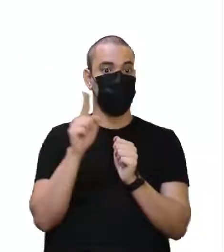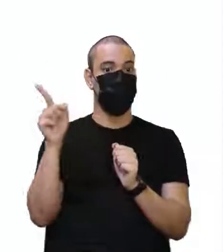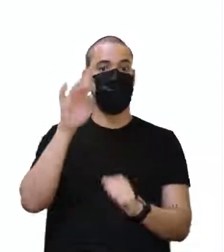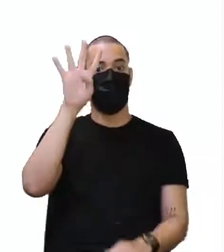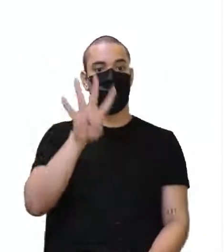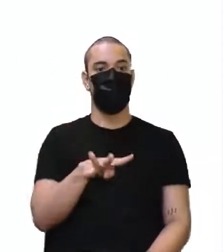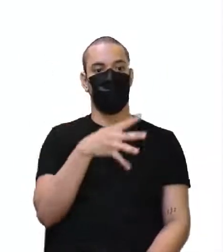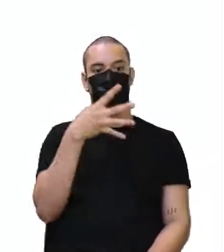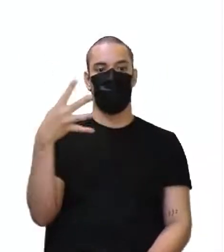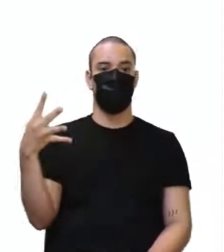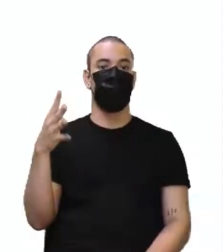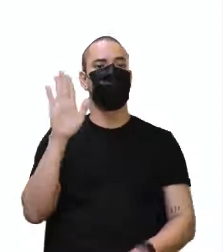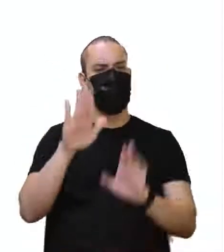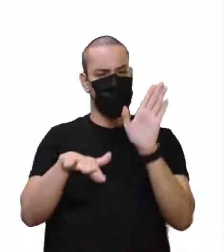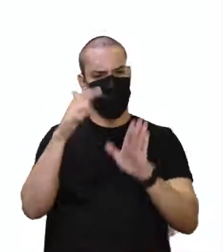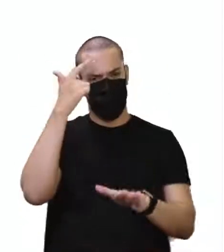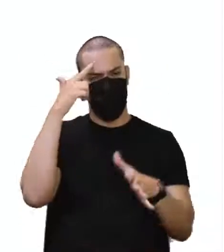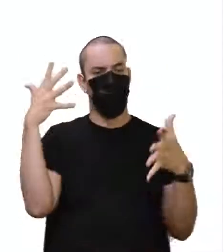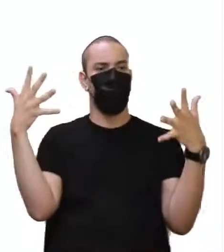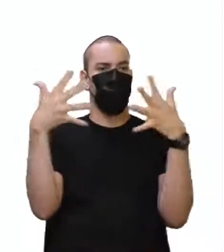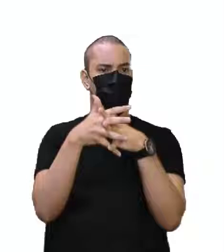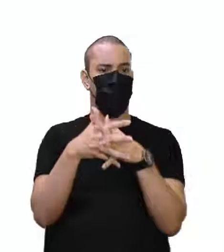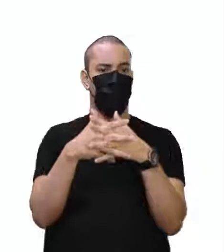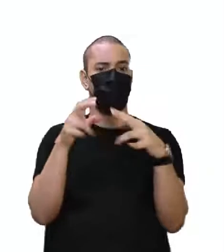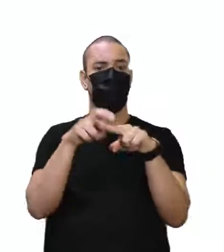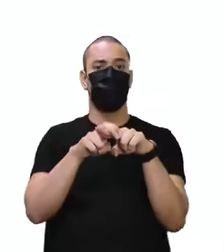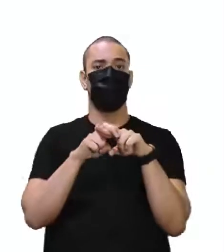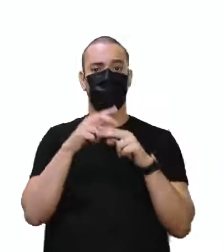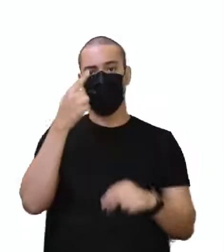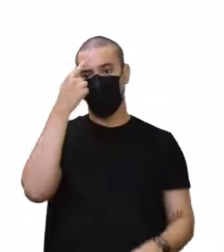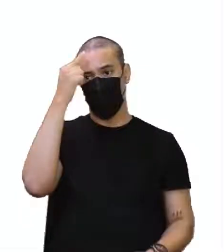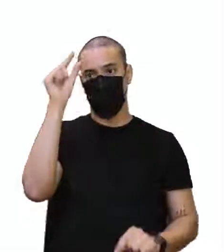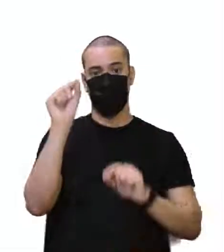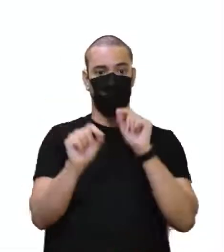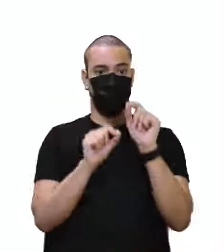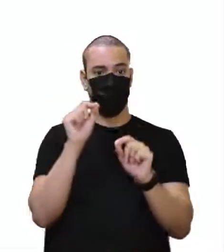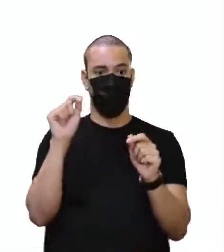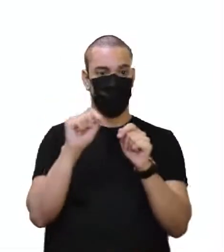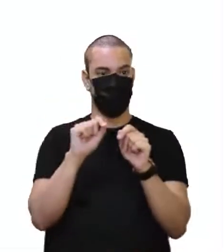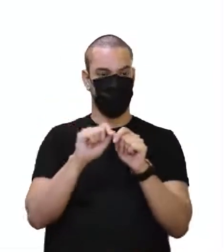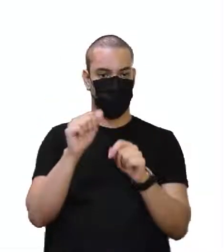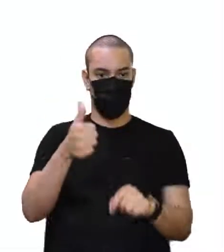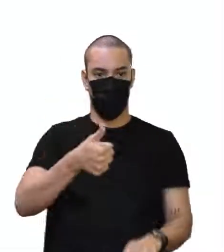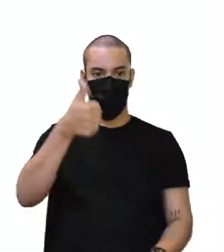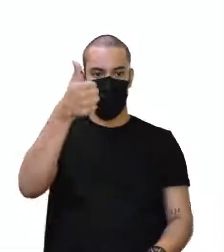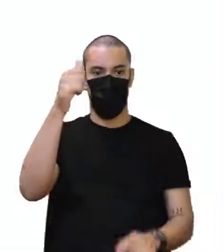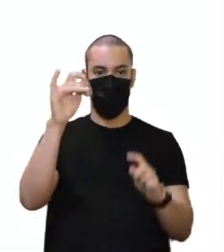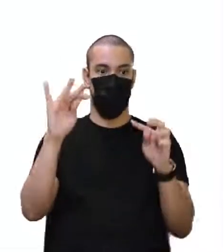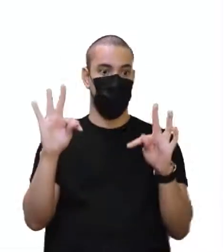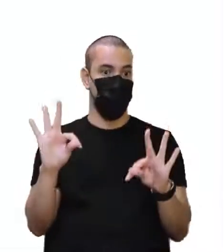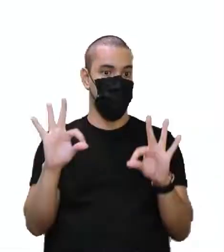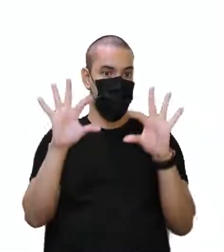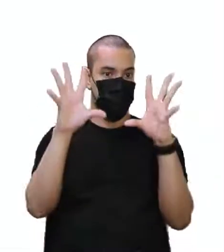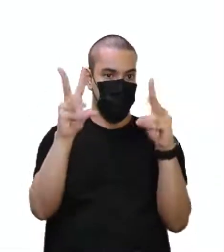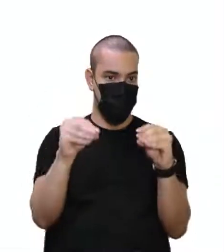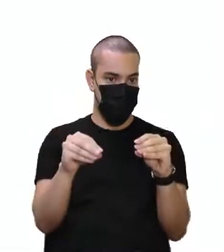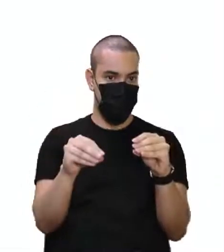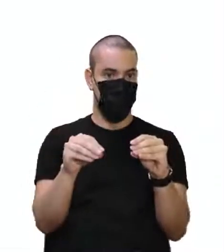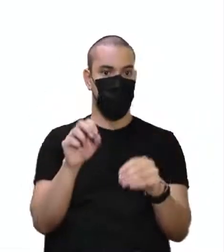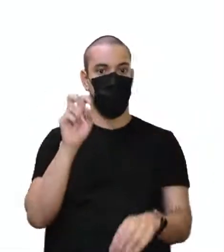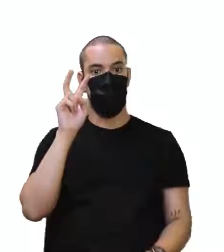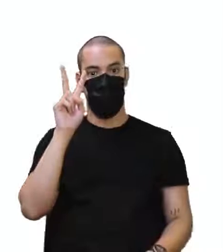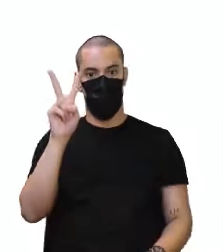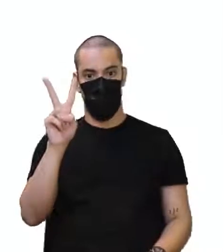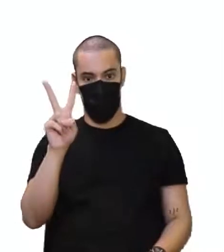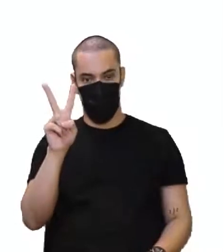ele costuma confundir, né, Confundir. professora? Então, o que é cabeça. ideal? Você fazer o primeiro aí de todos os cruzamentos, ó. O